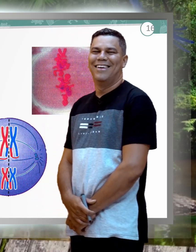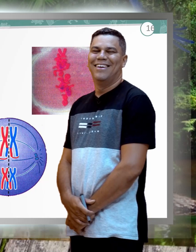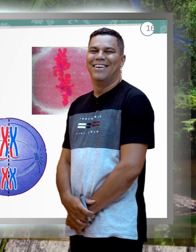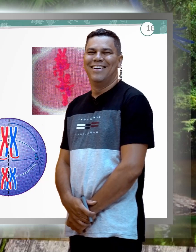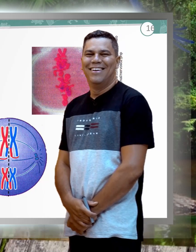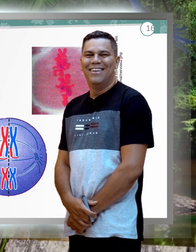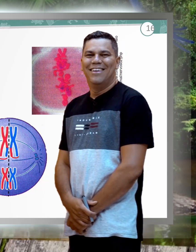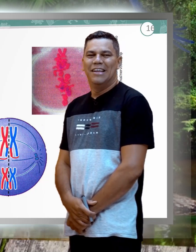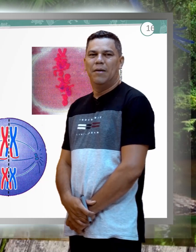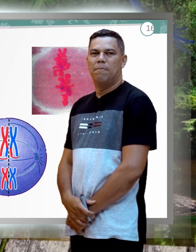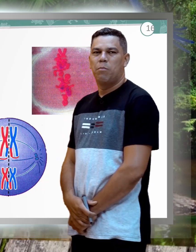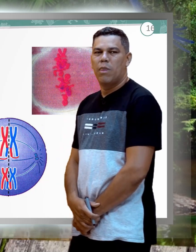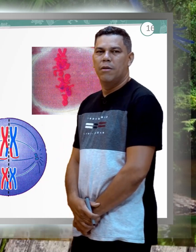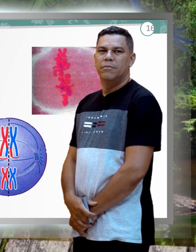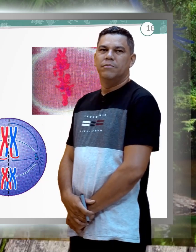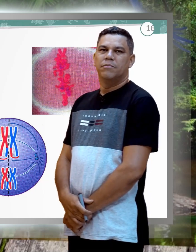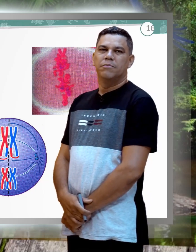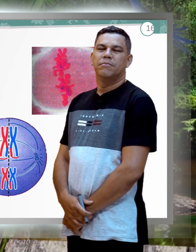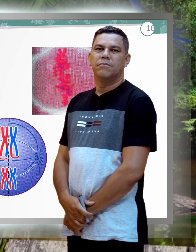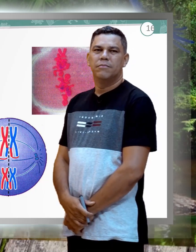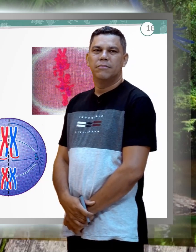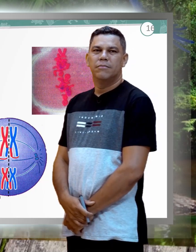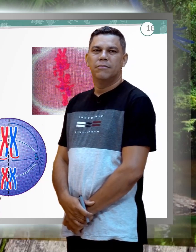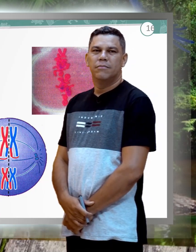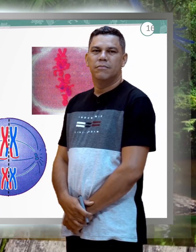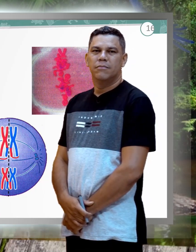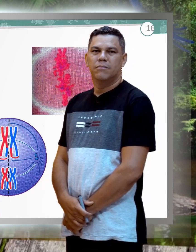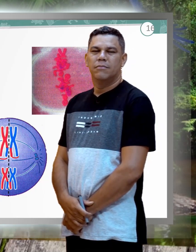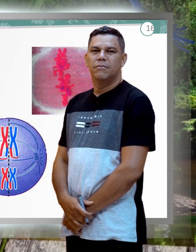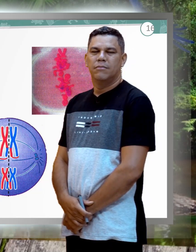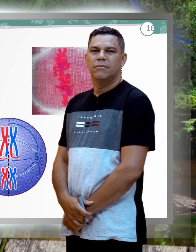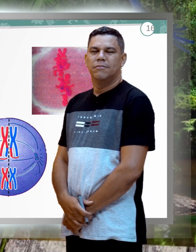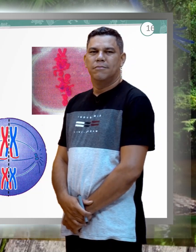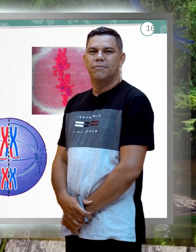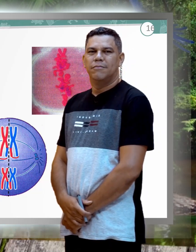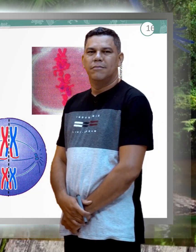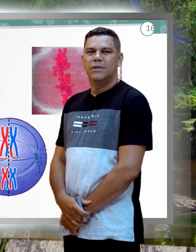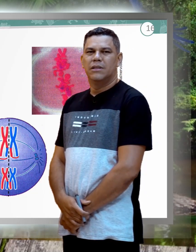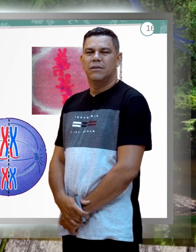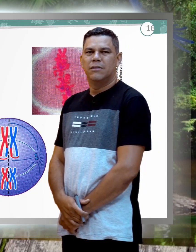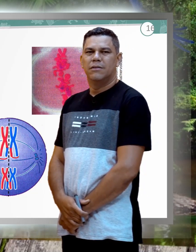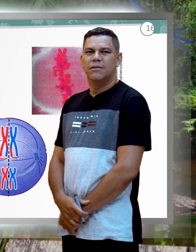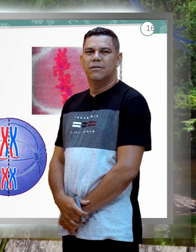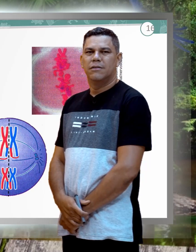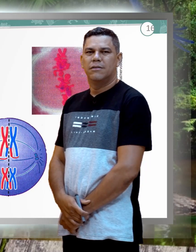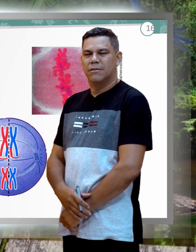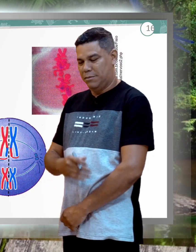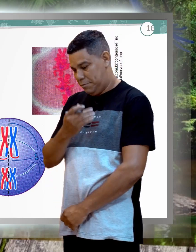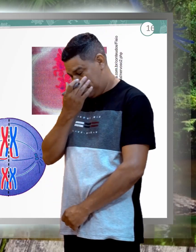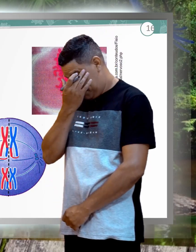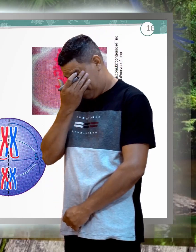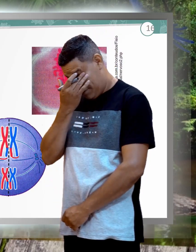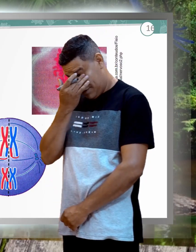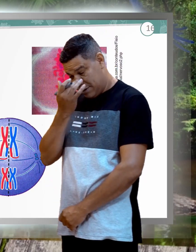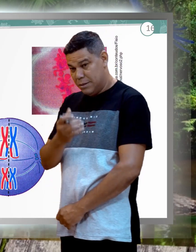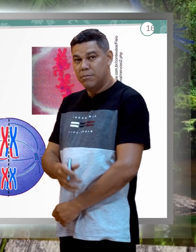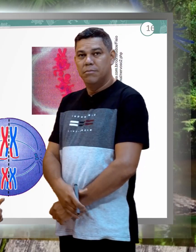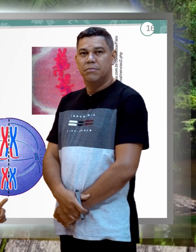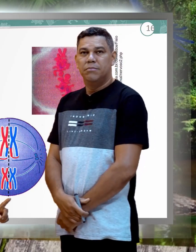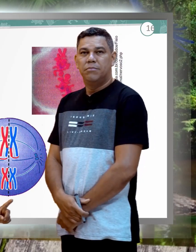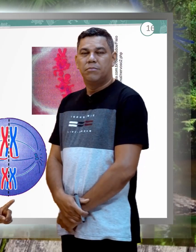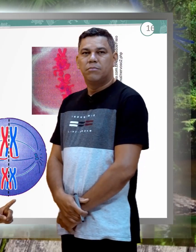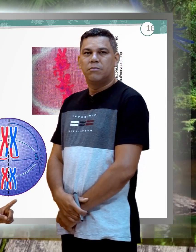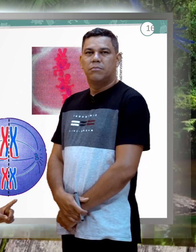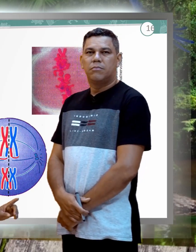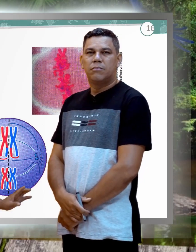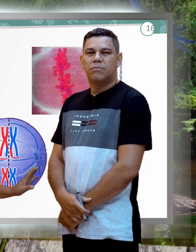Aí. Ó, você tá vendo esse ciclo perfeito aqui? É a célula. Aqui, ó,